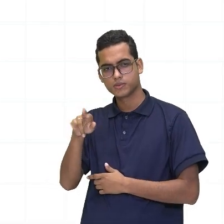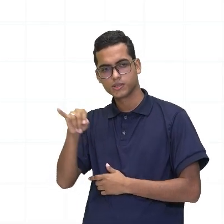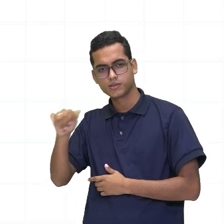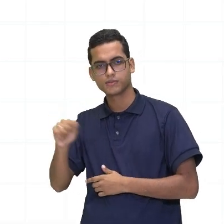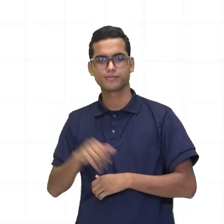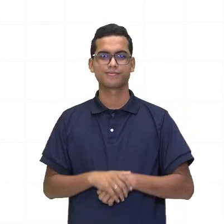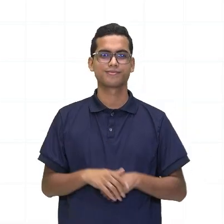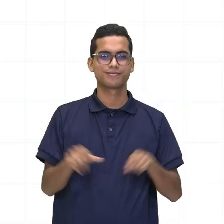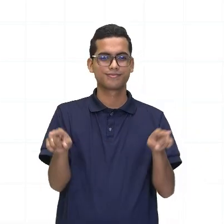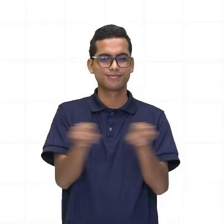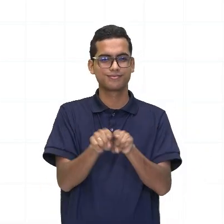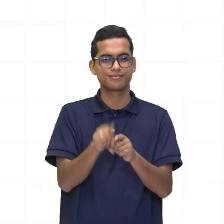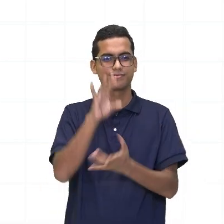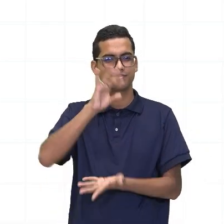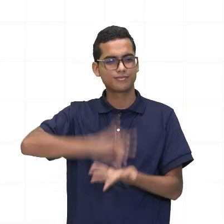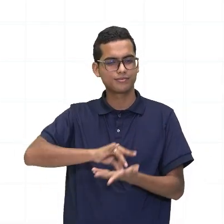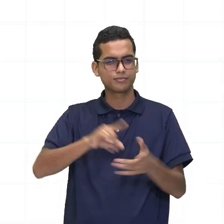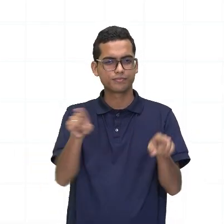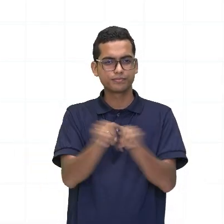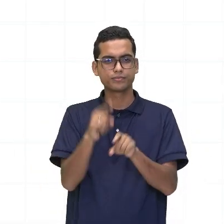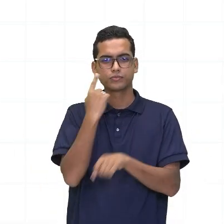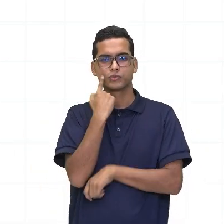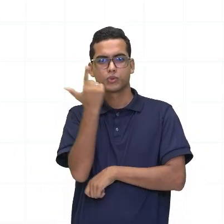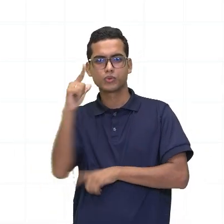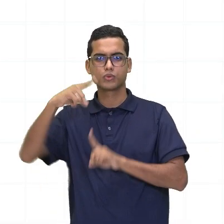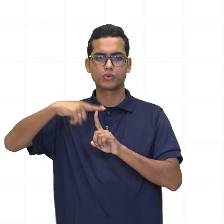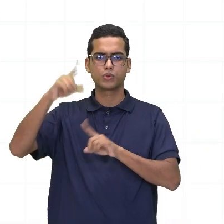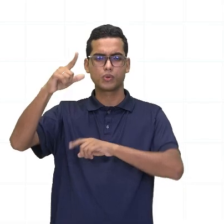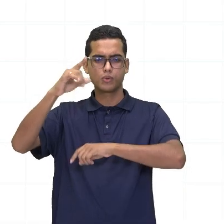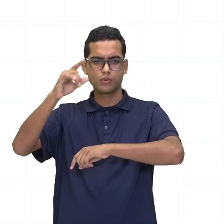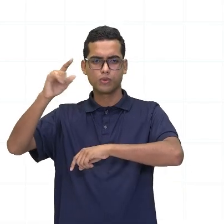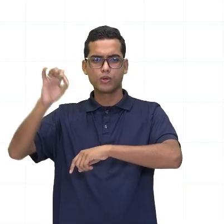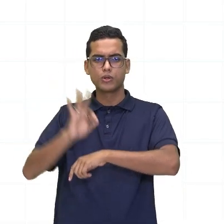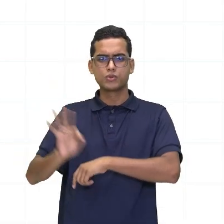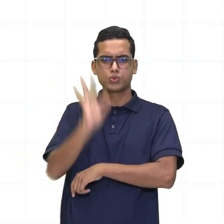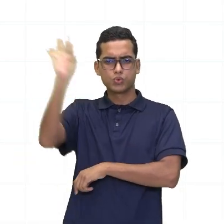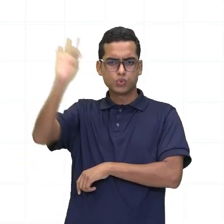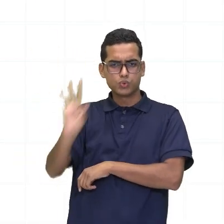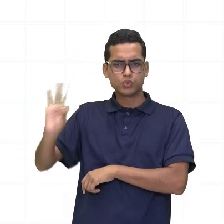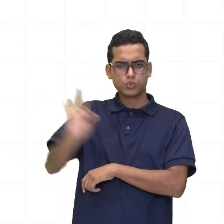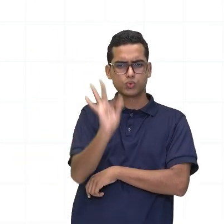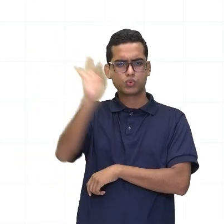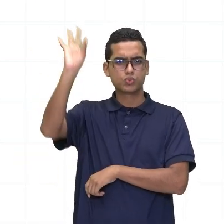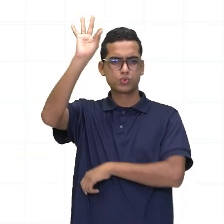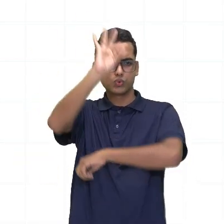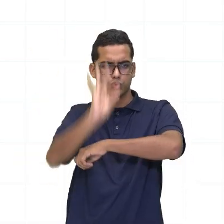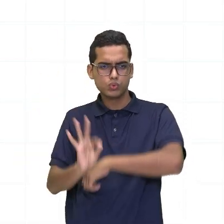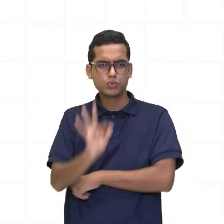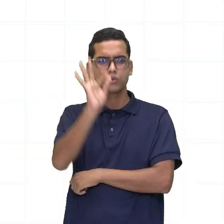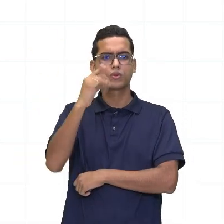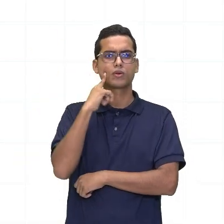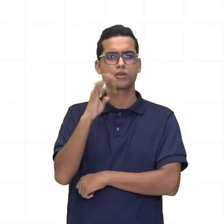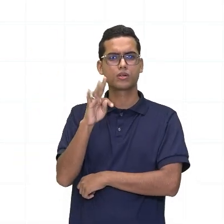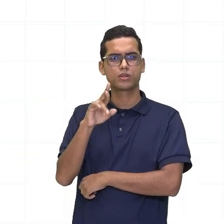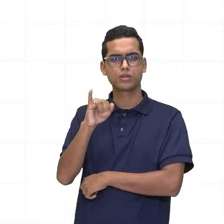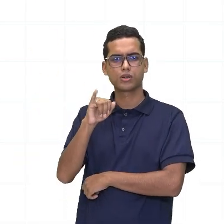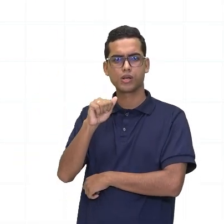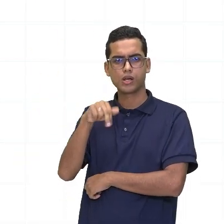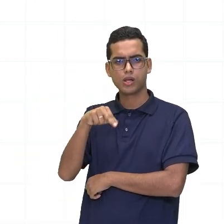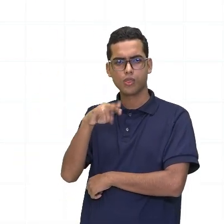famosos aí, né, pela transmissão da doença de Chagas. Então, preste atenção que o triatomínio, ele é um